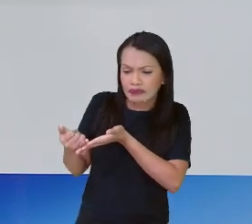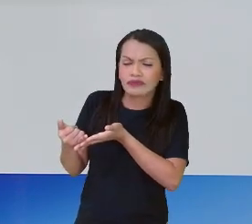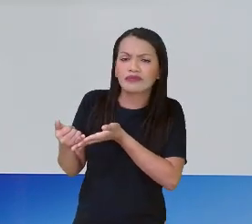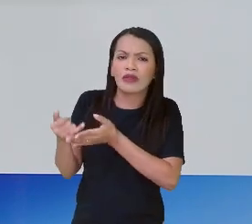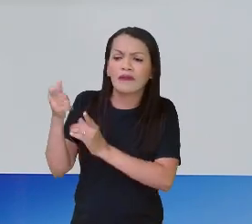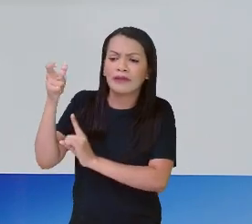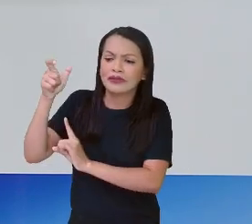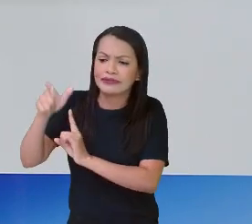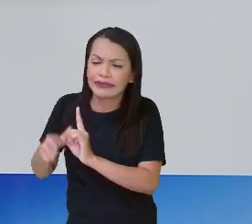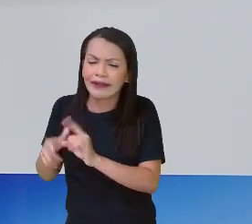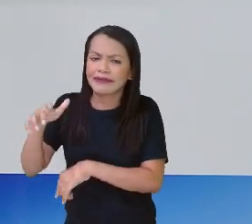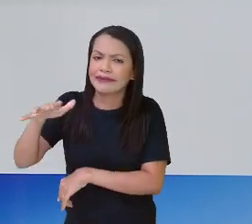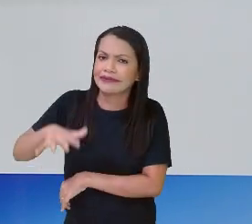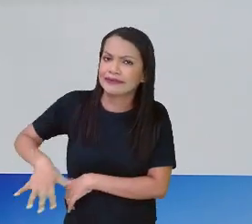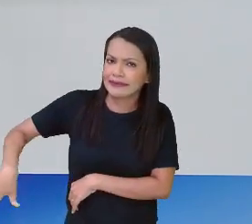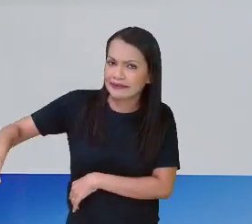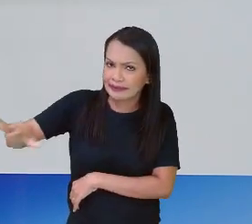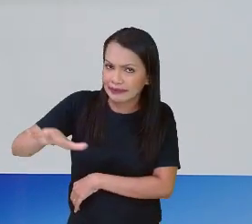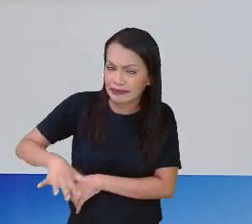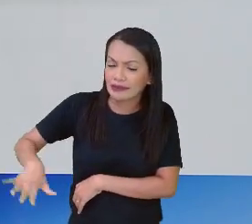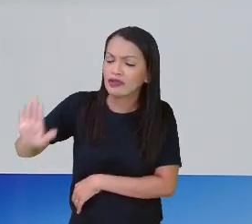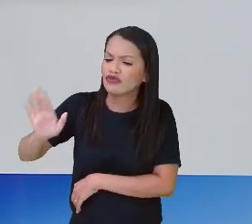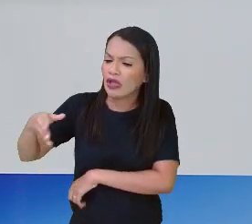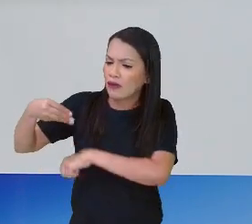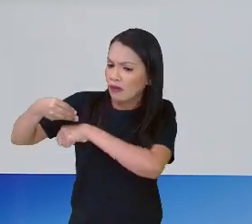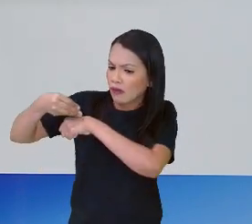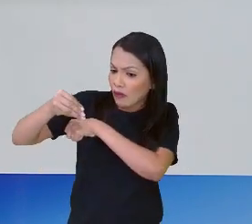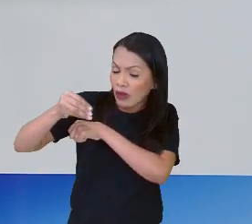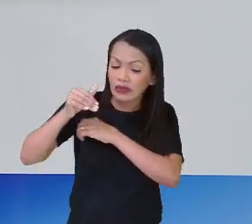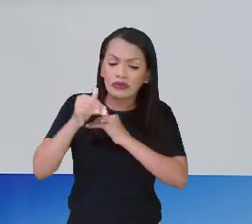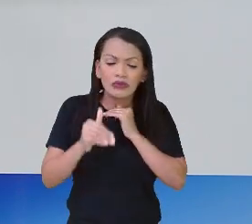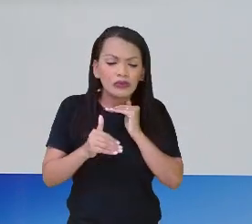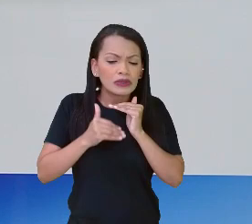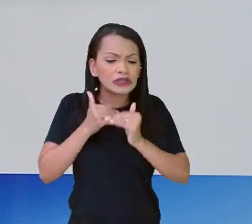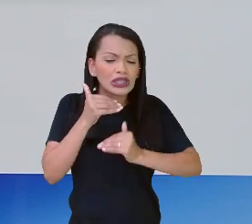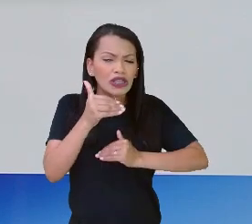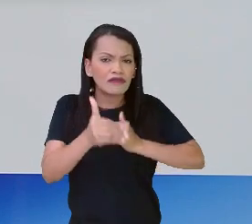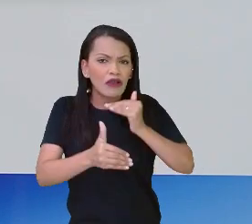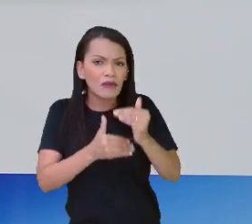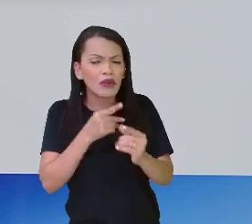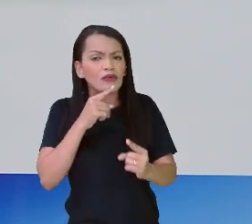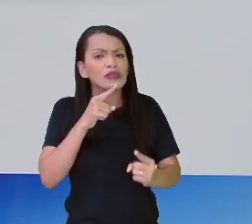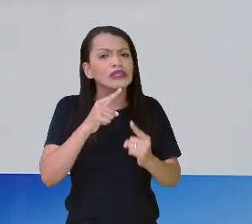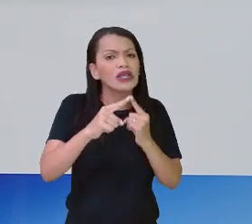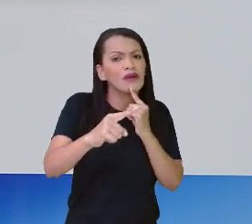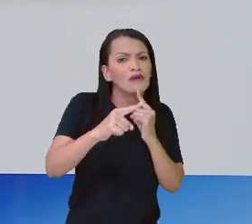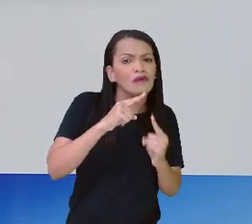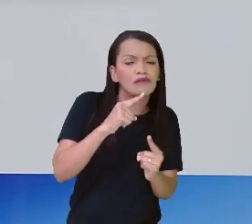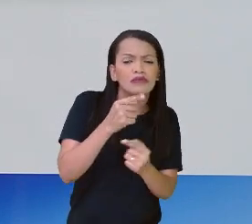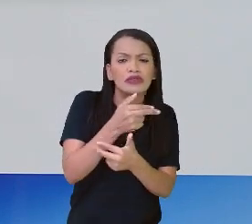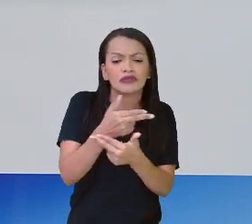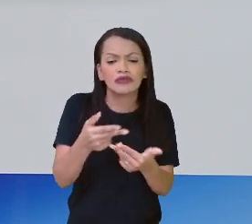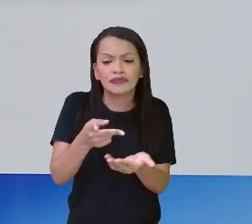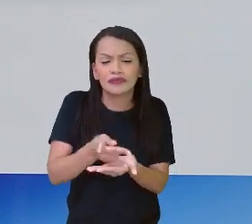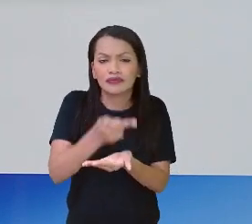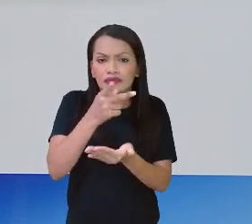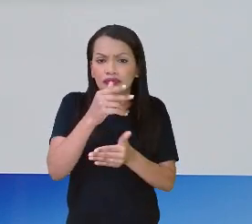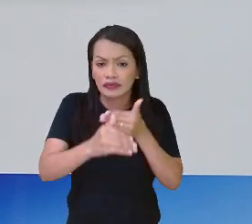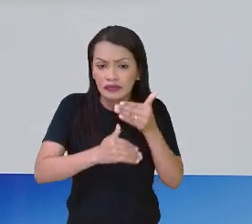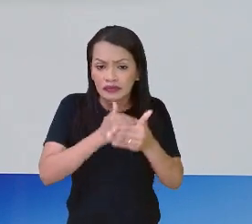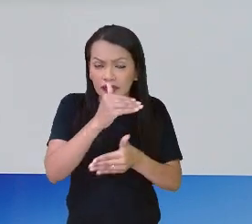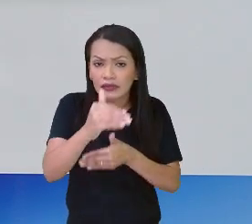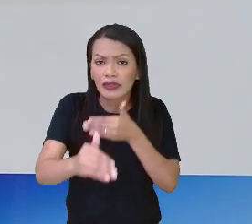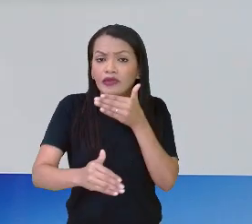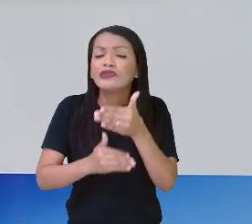dá a dica do problema que está ali para ser resolvido. No desenvolvimento, vai ali os diálogos, os acontecimentos, caminhando para chegar